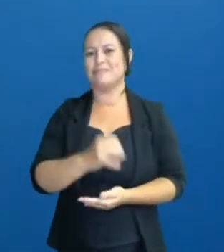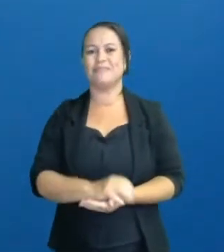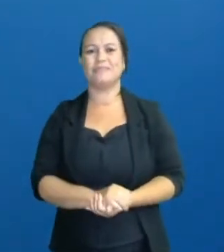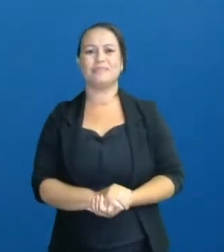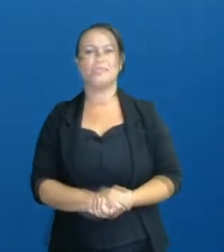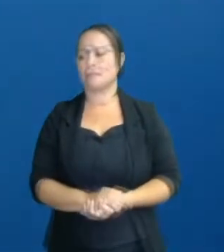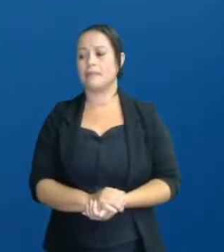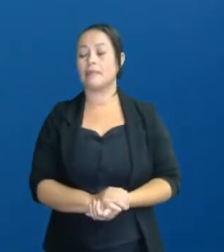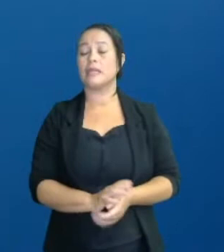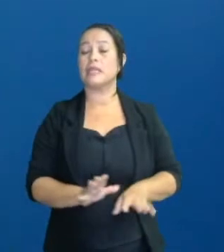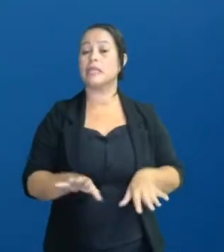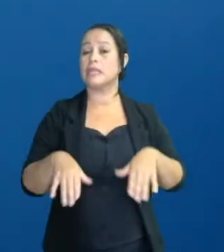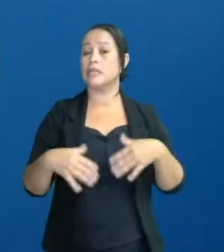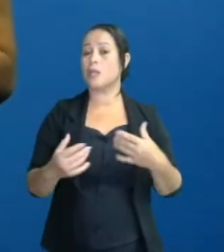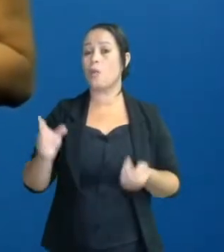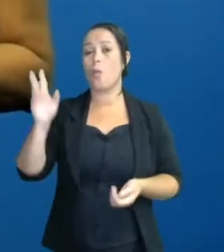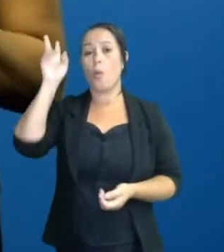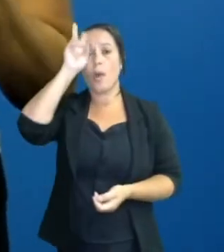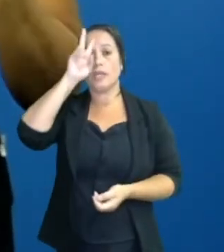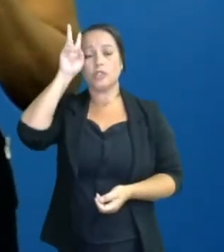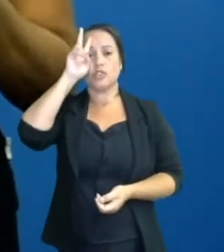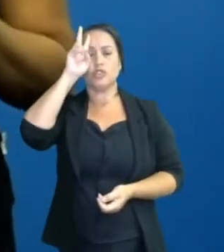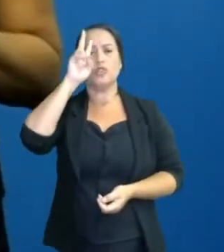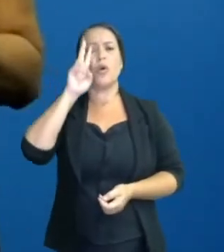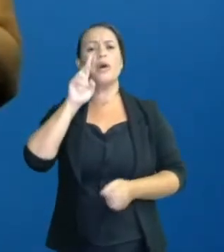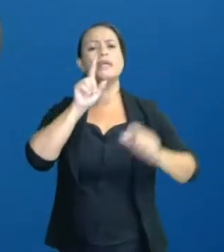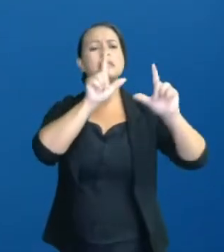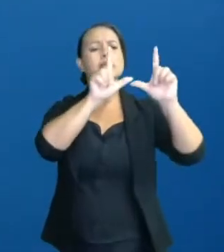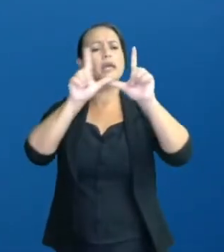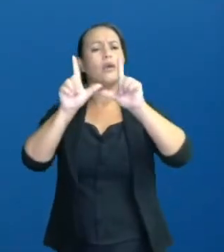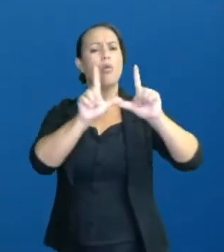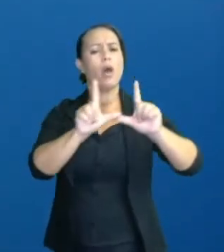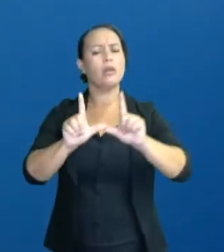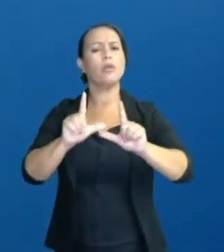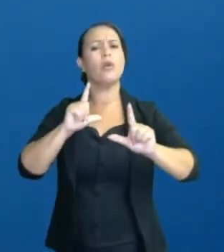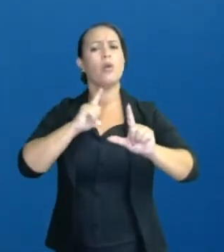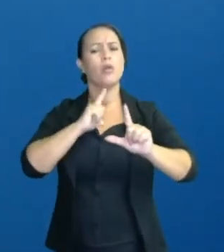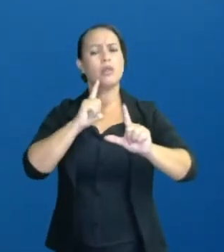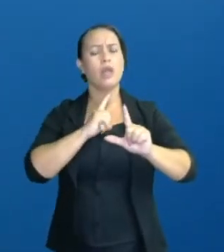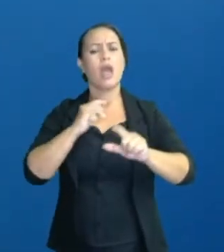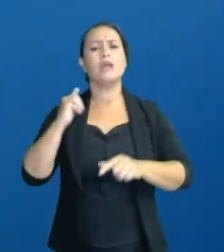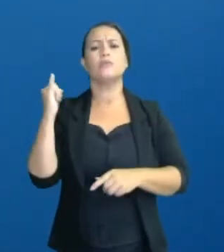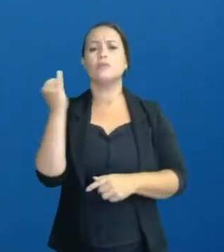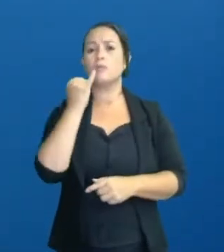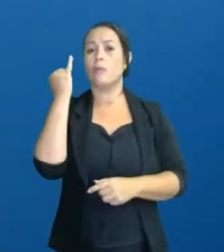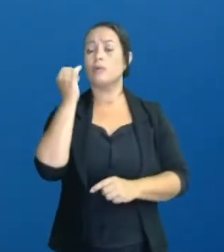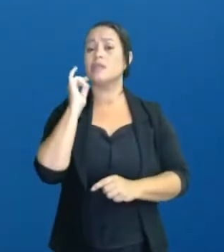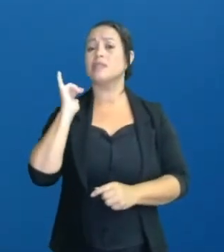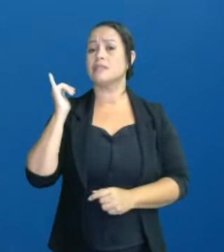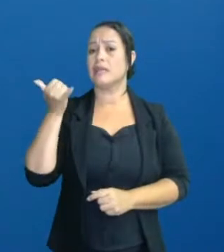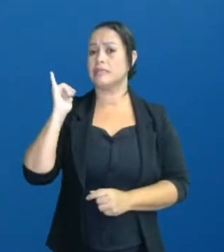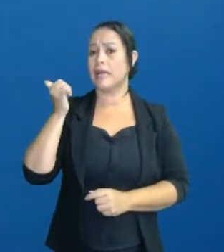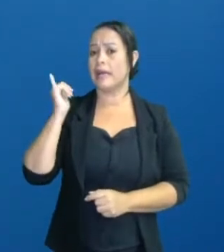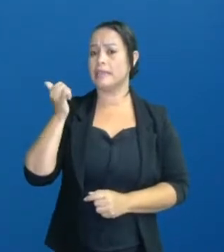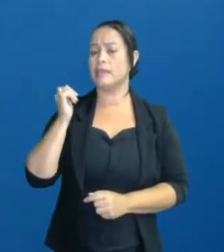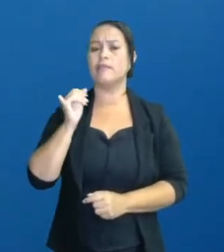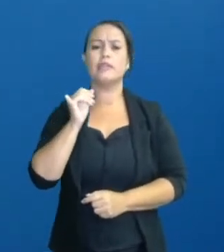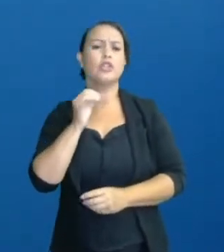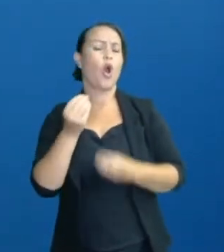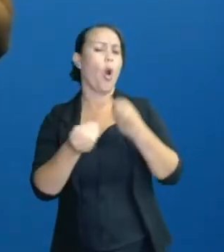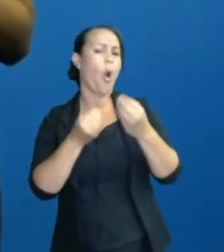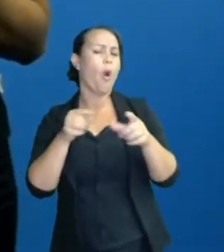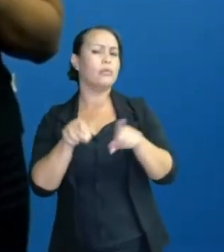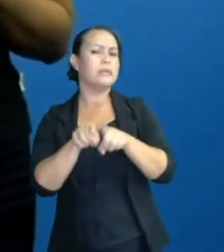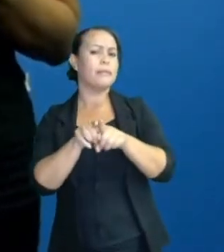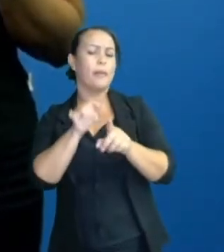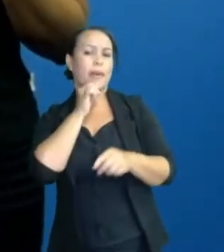bom. As histórias em quadrinhos, elas possuem os fundamentos básicos das narrativas, assim como